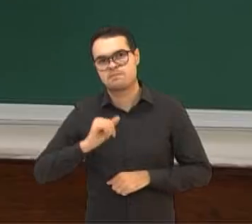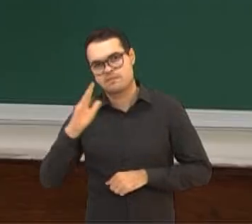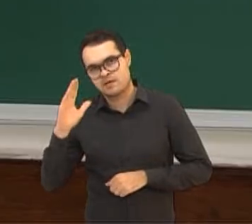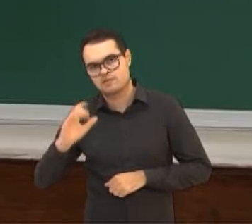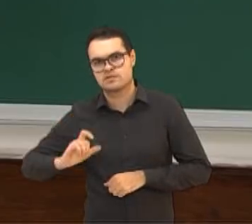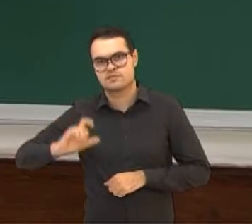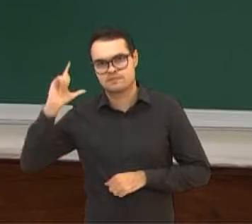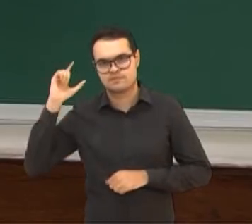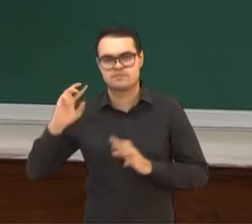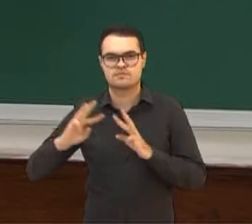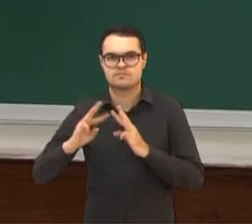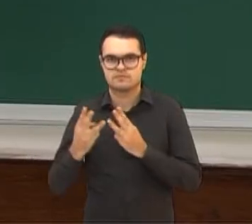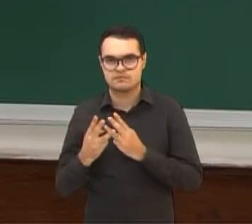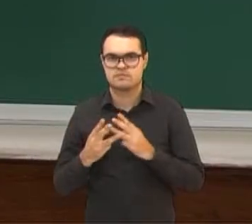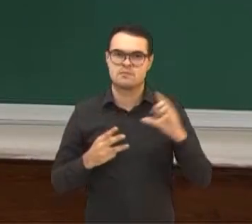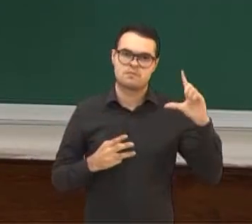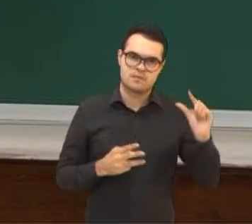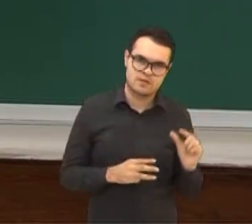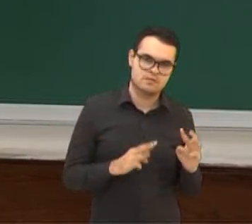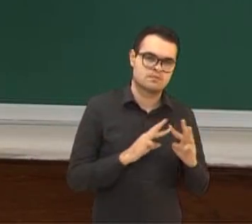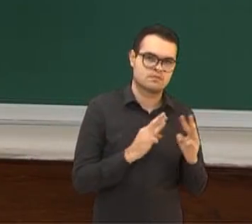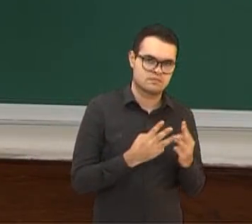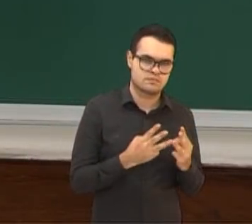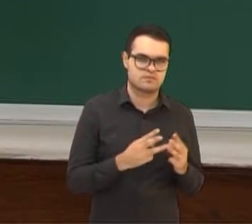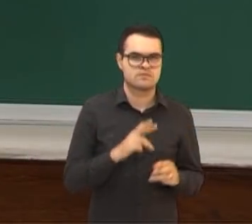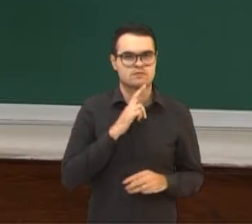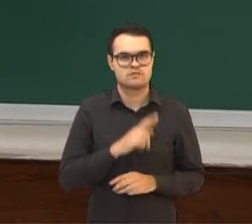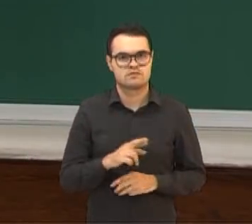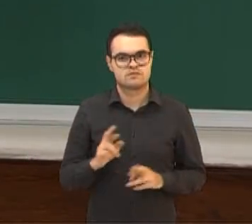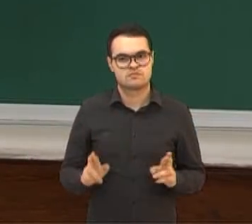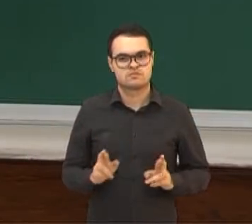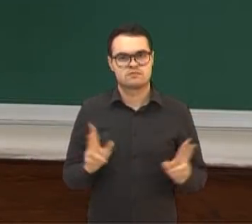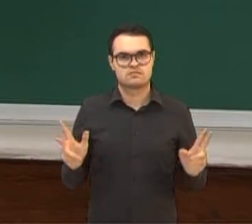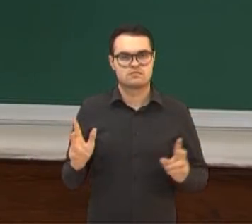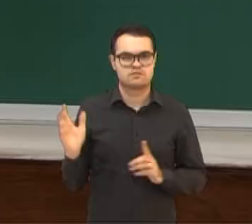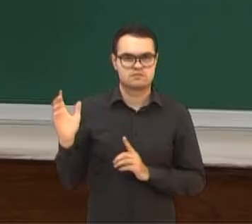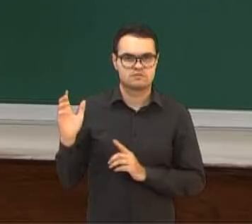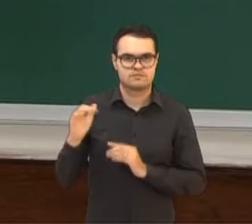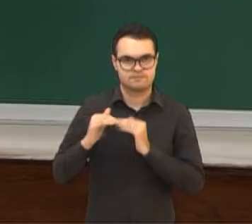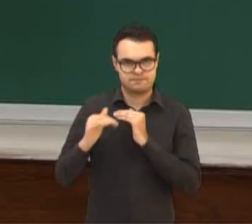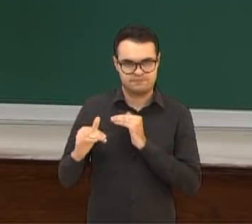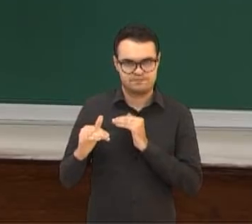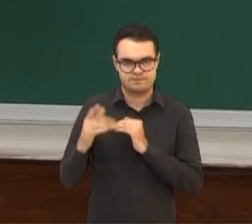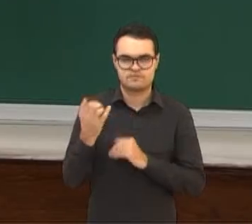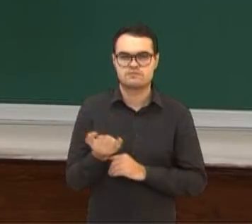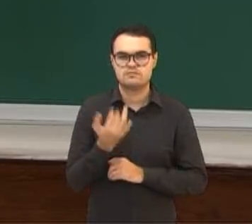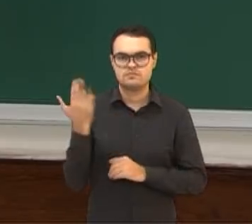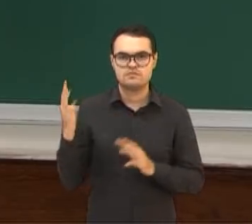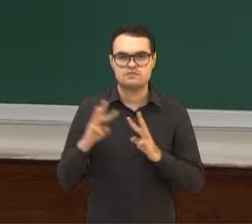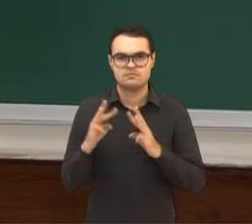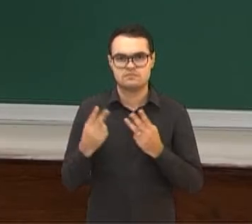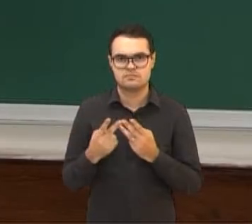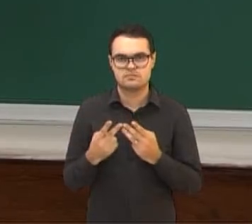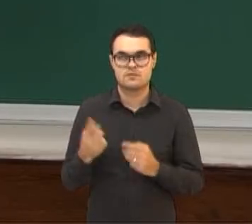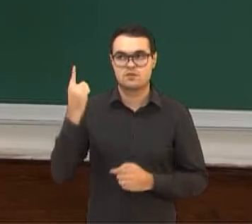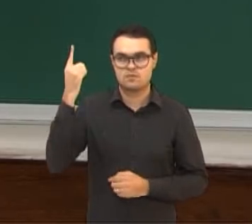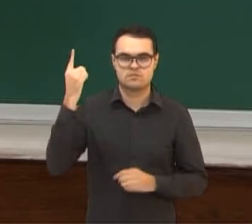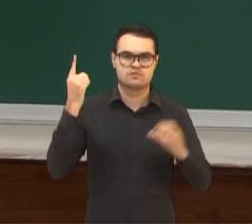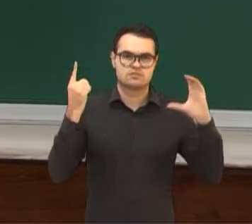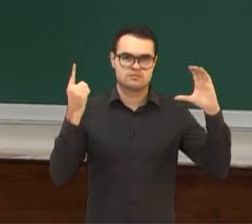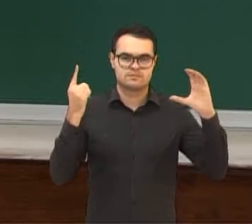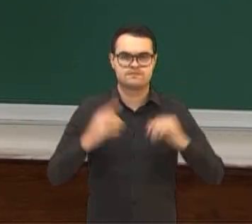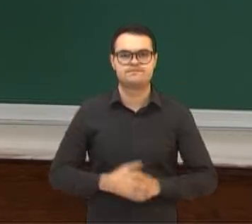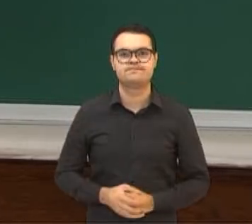menos massa, vou ter uma resposta diferente da inércia e ela é a quantidade de matéria. Então, 1, letra C.